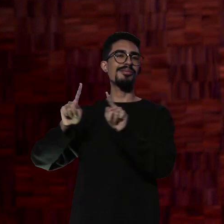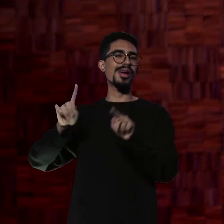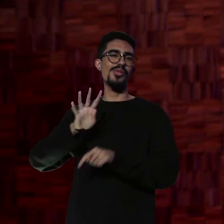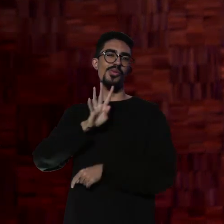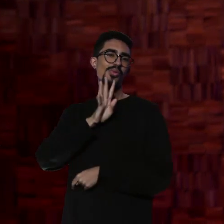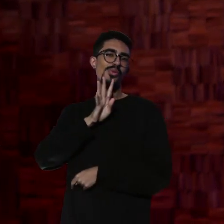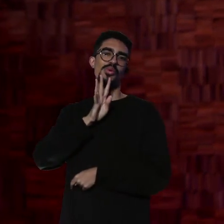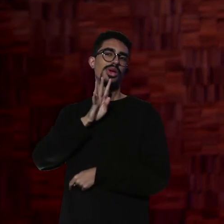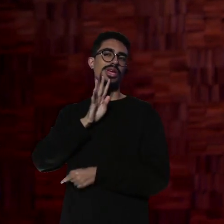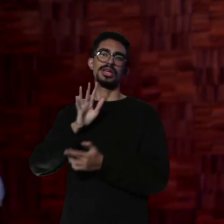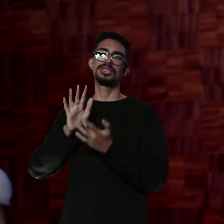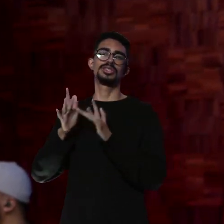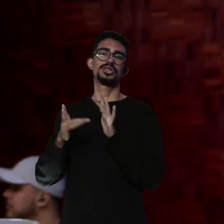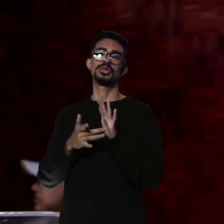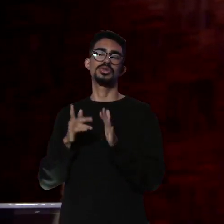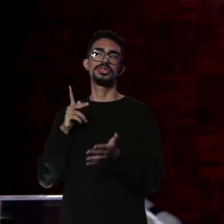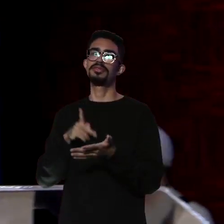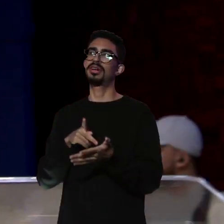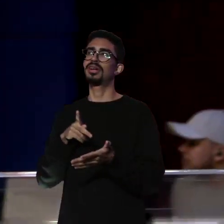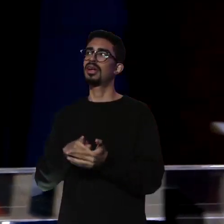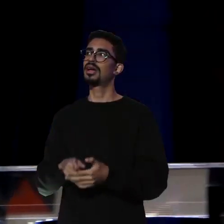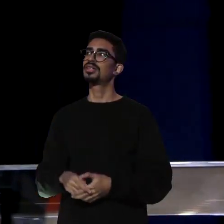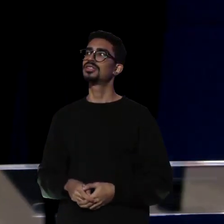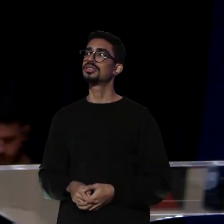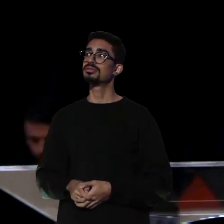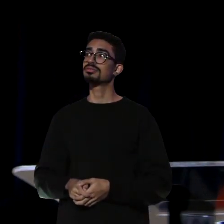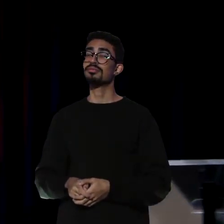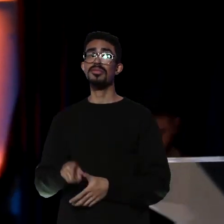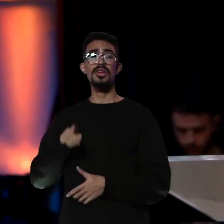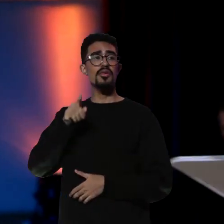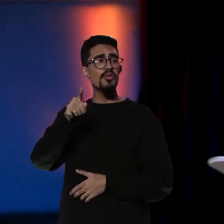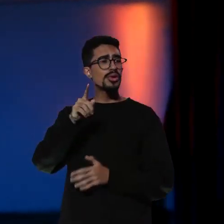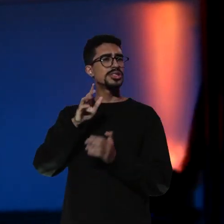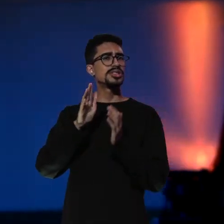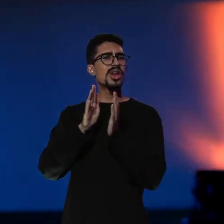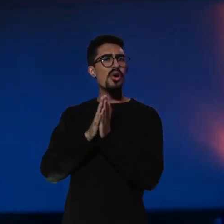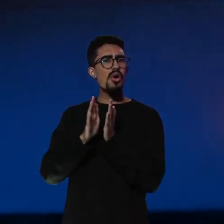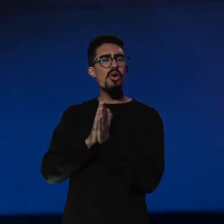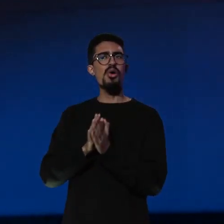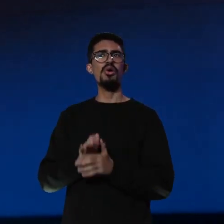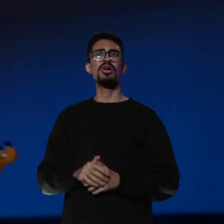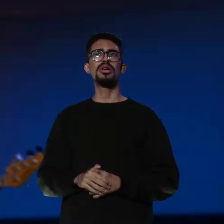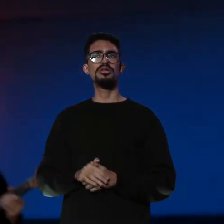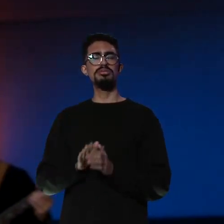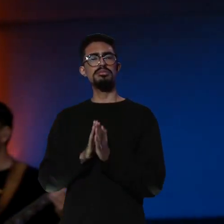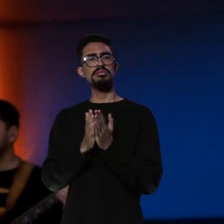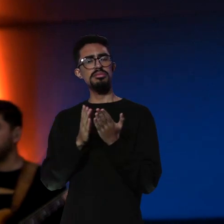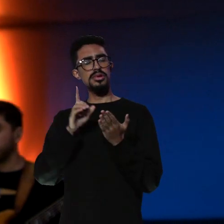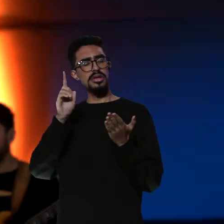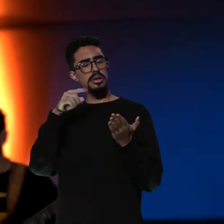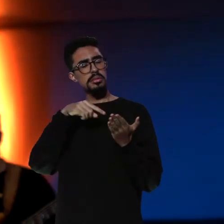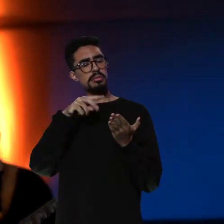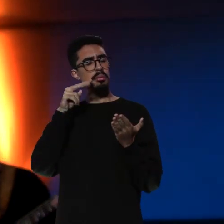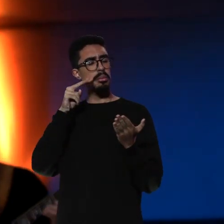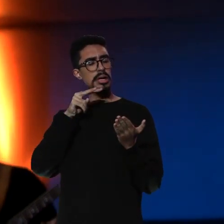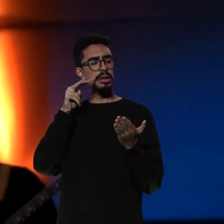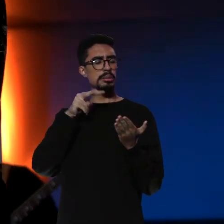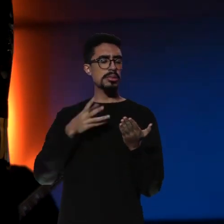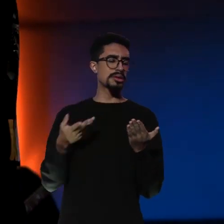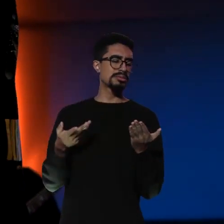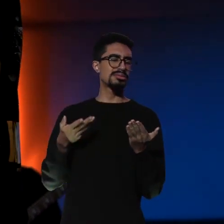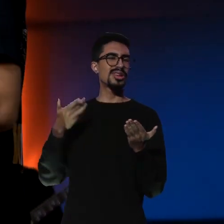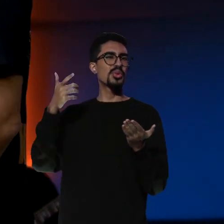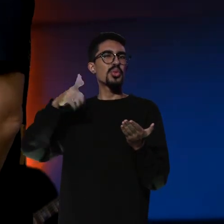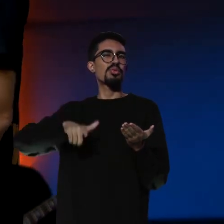seu Senhor. Você ora ou lê a Bíblia, mas não consegue entender o que ela fala. Eu quero dizer para você que não